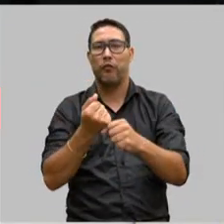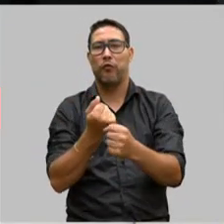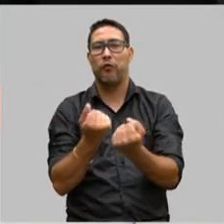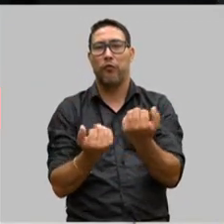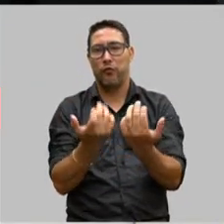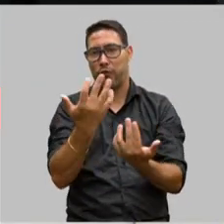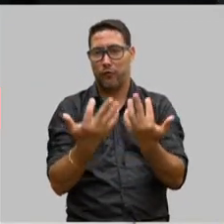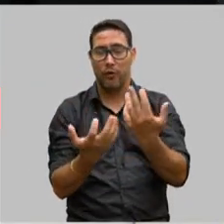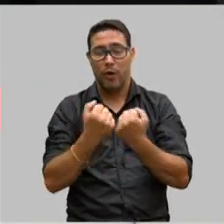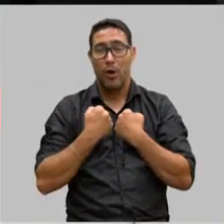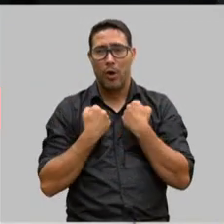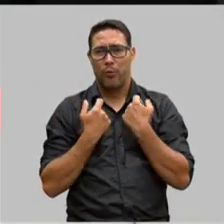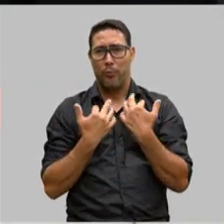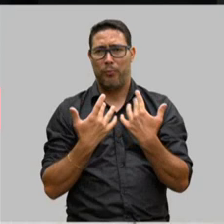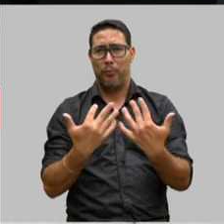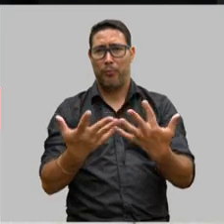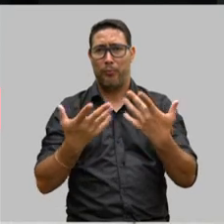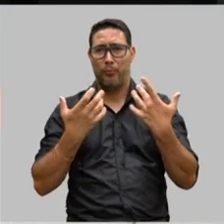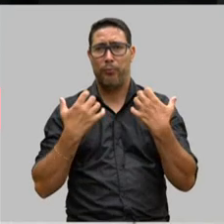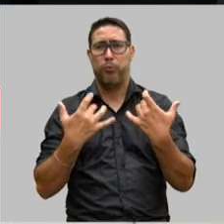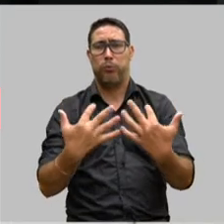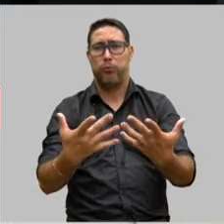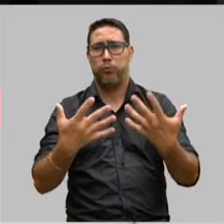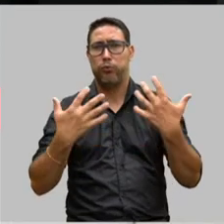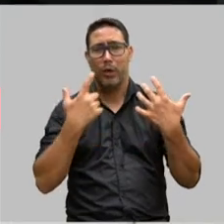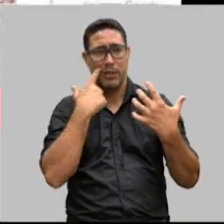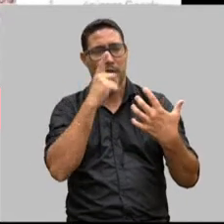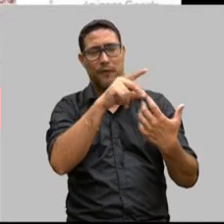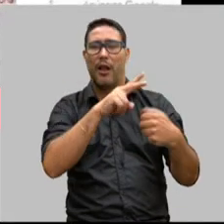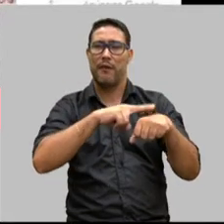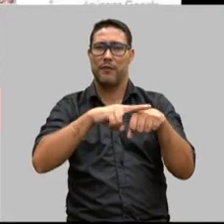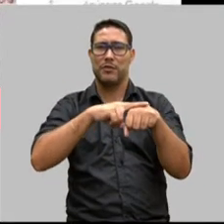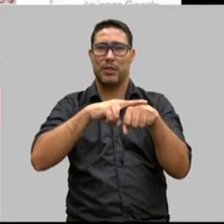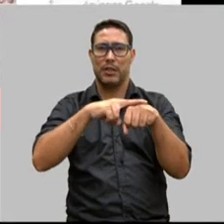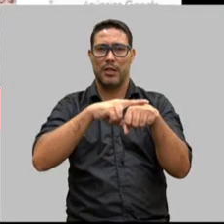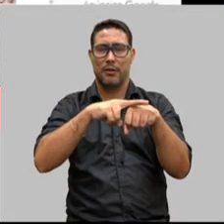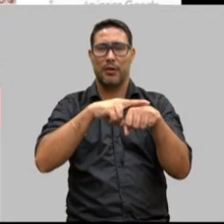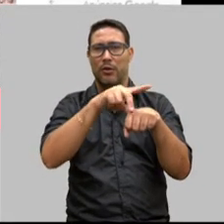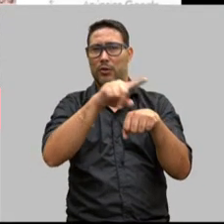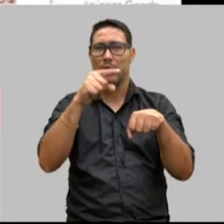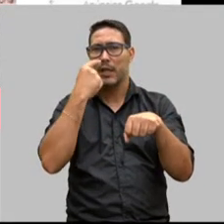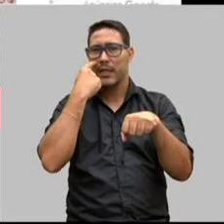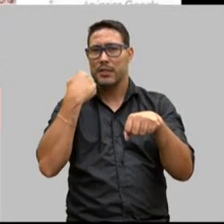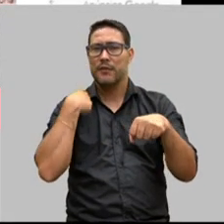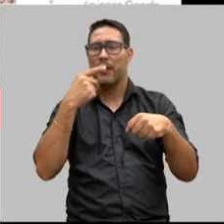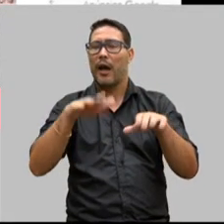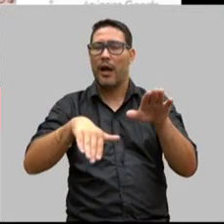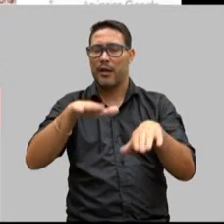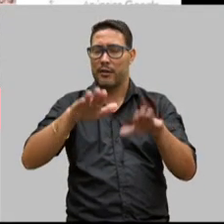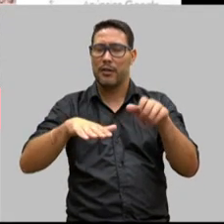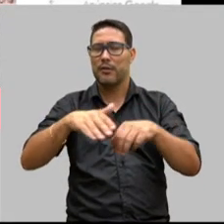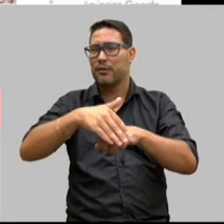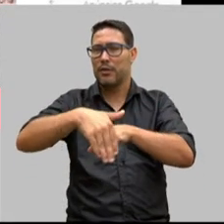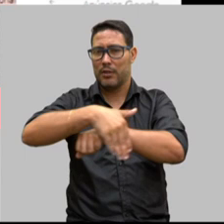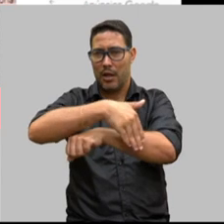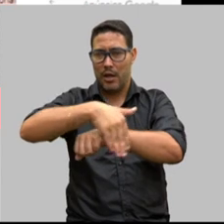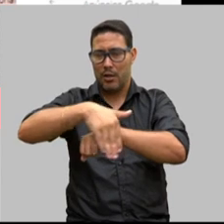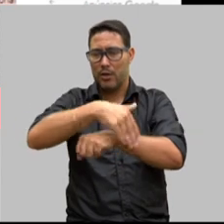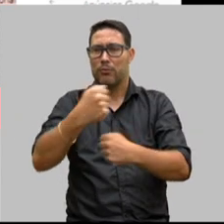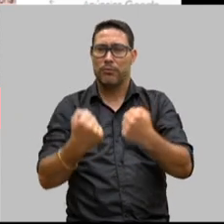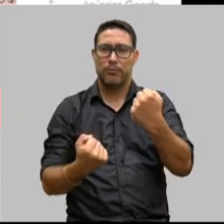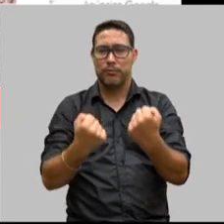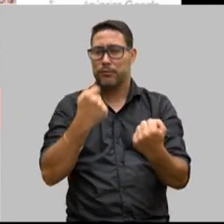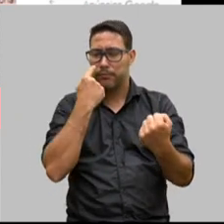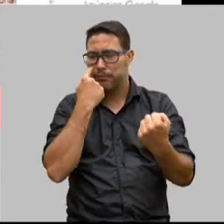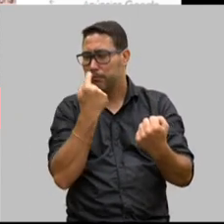de incêndios, quando a gente vê na vegetação, quando vocês observam na estrada queimadas, a maioria deles,